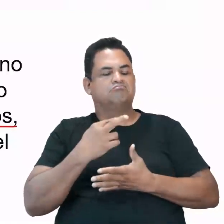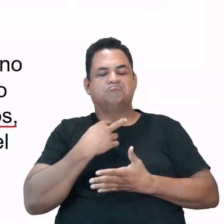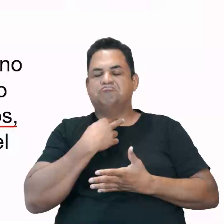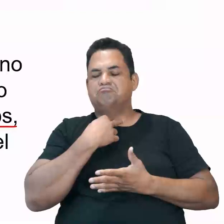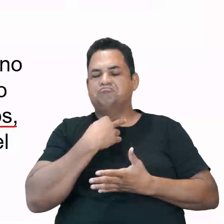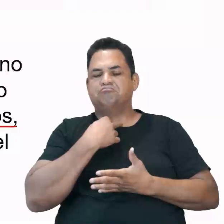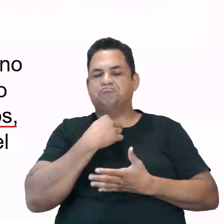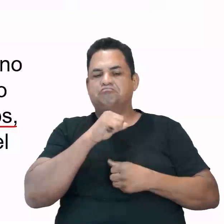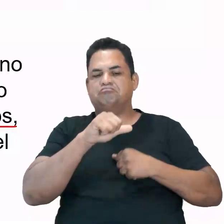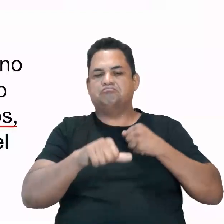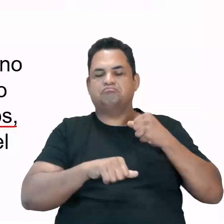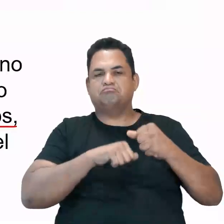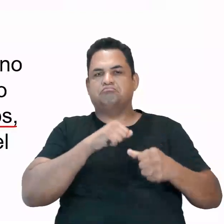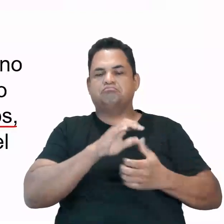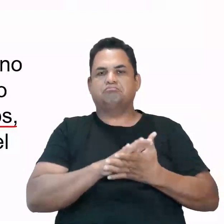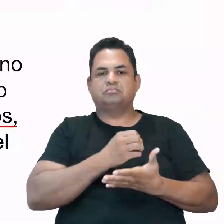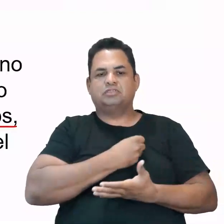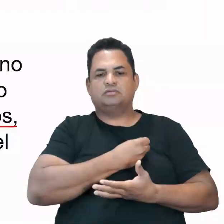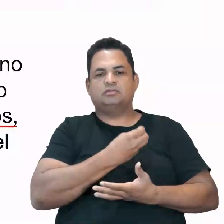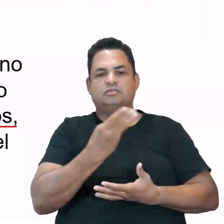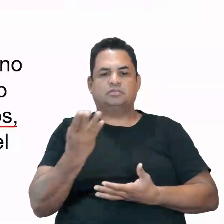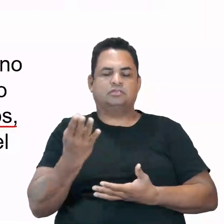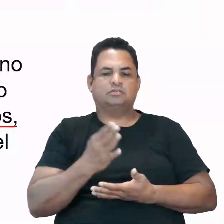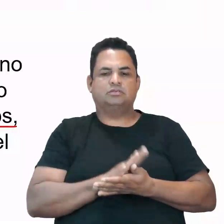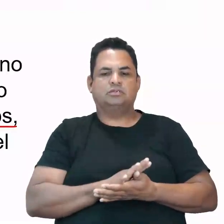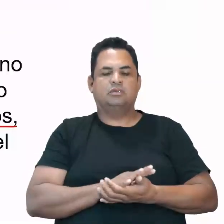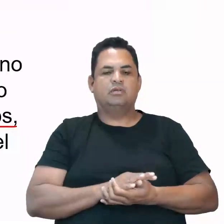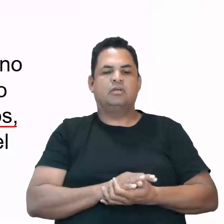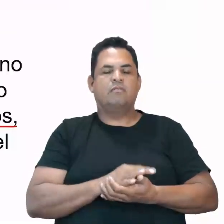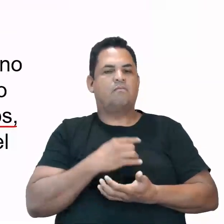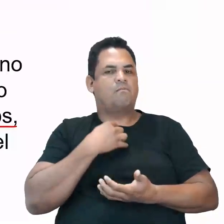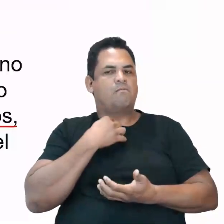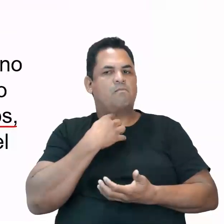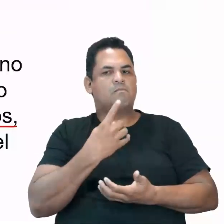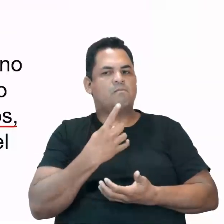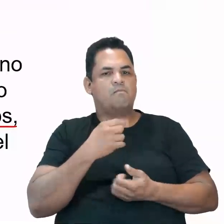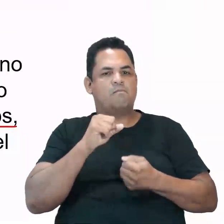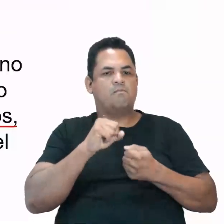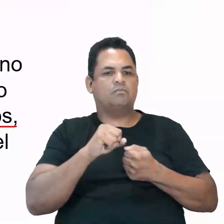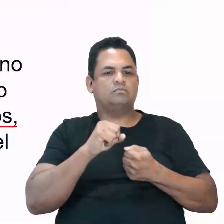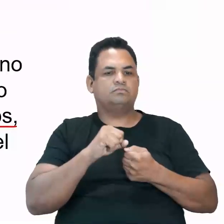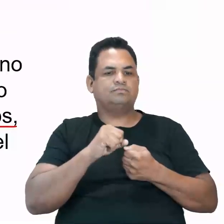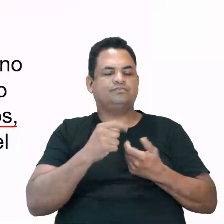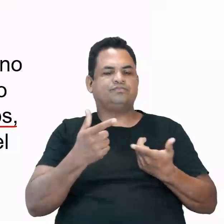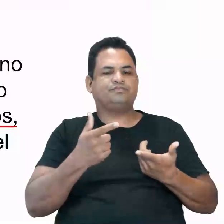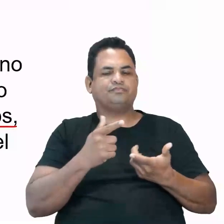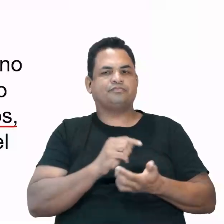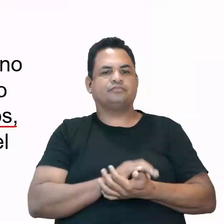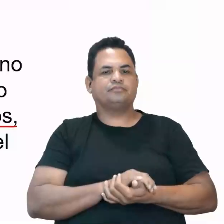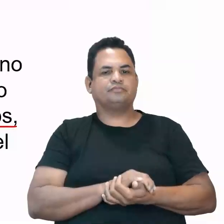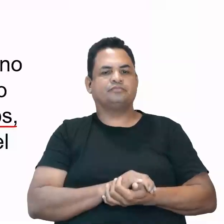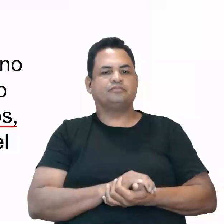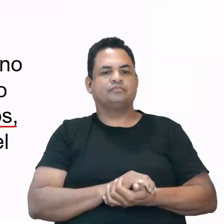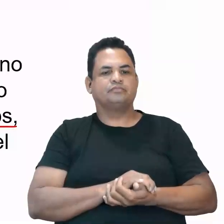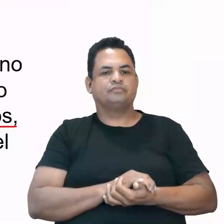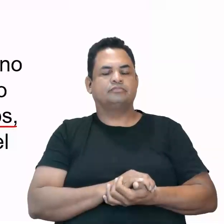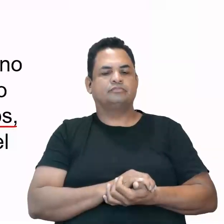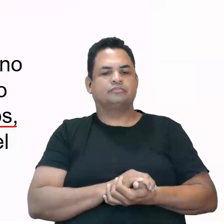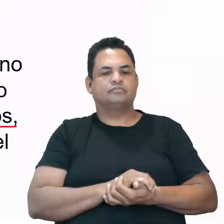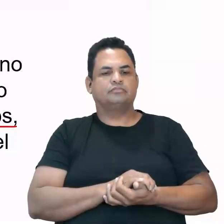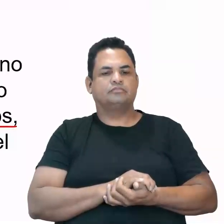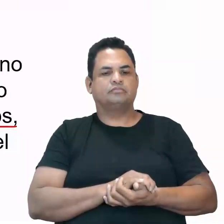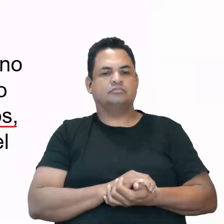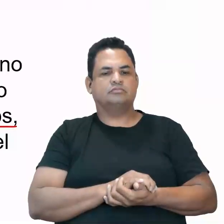mudar este número. Não tem como eu fazer nessa parte ainda, falando